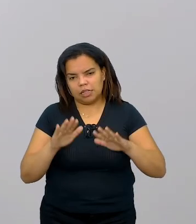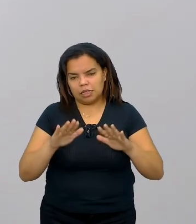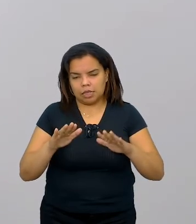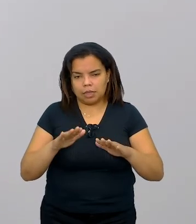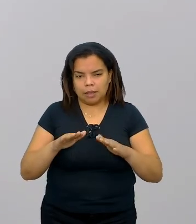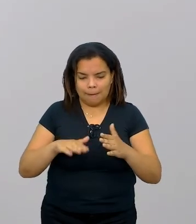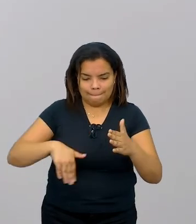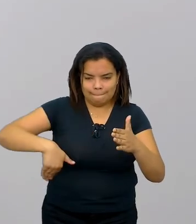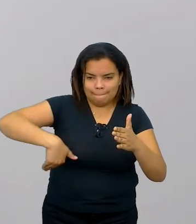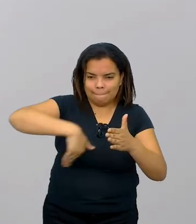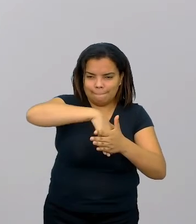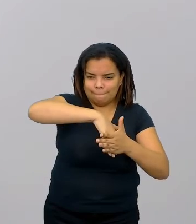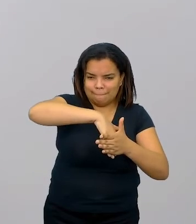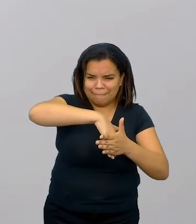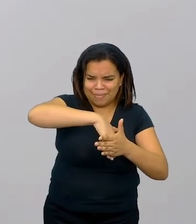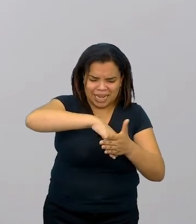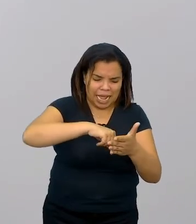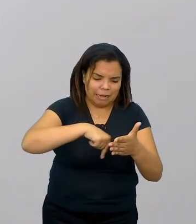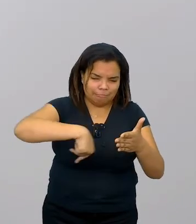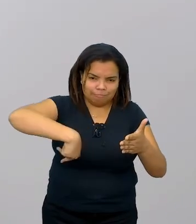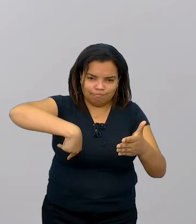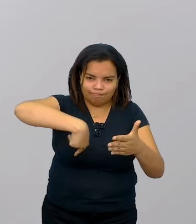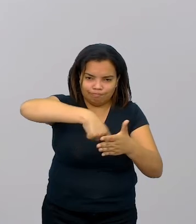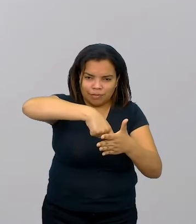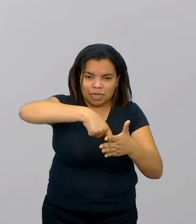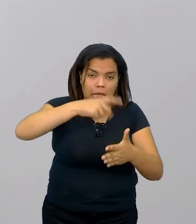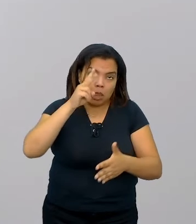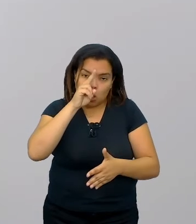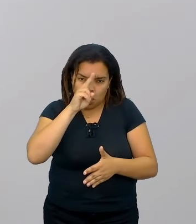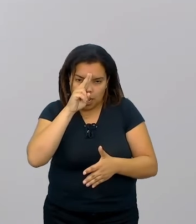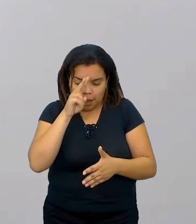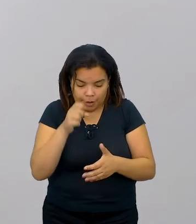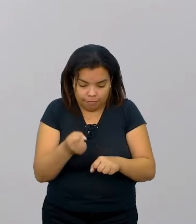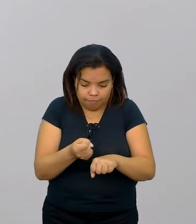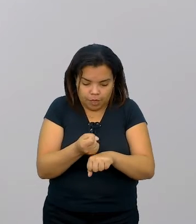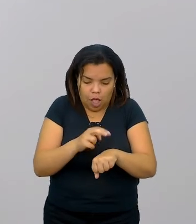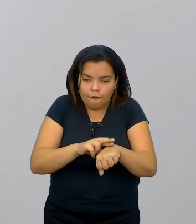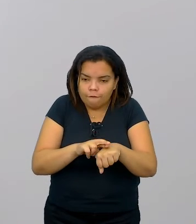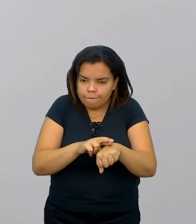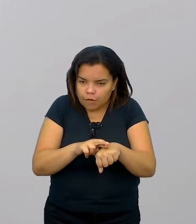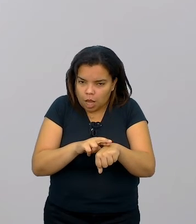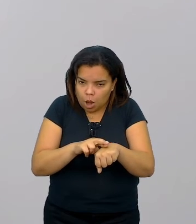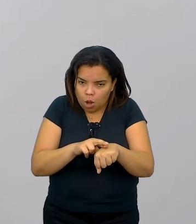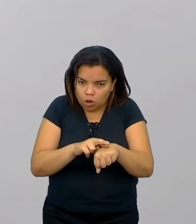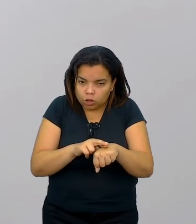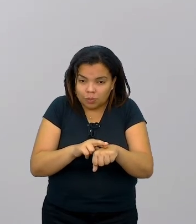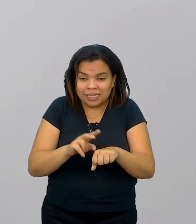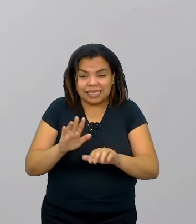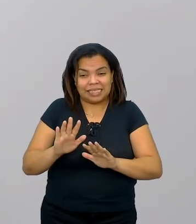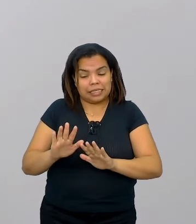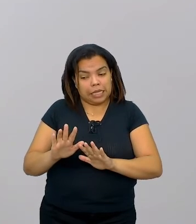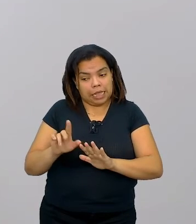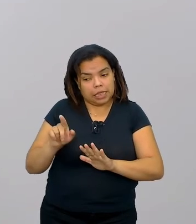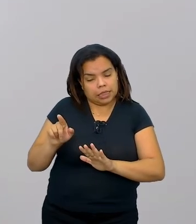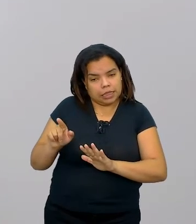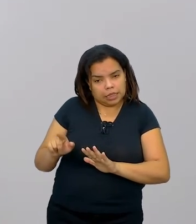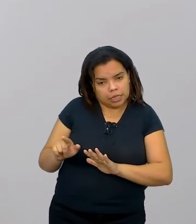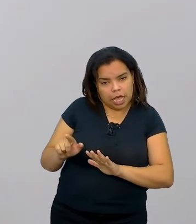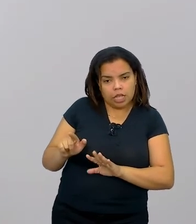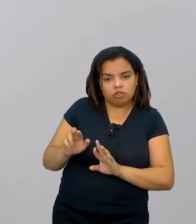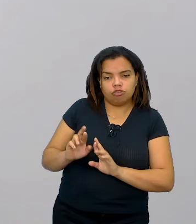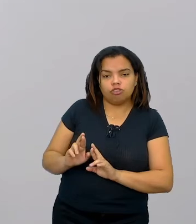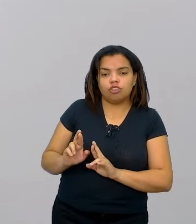pancada mesmo, né? E a gente não se lembra e aparece esse trauma roxo. Mas nesse caso, né, é